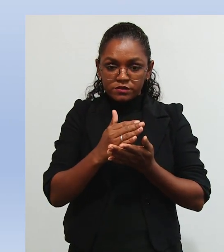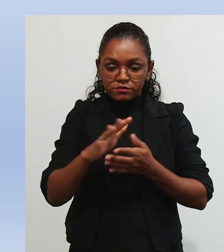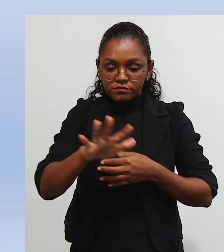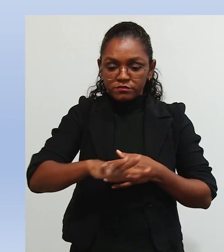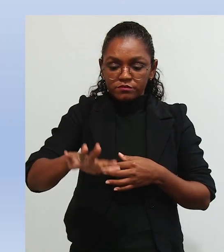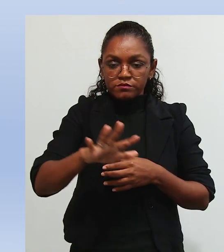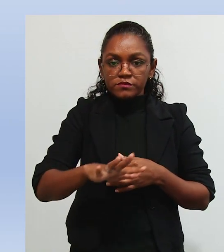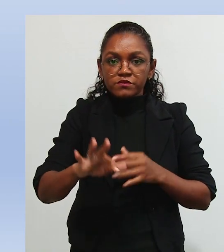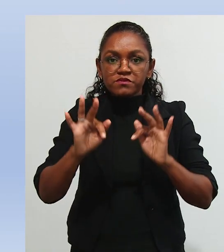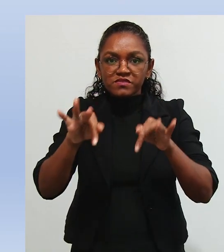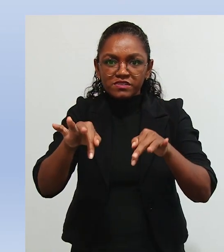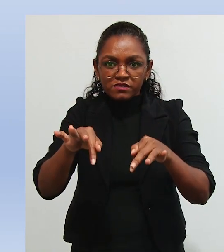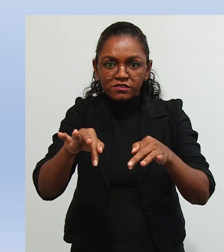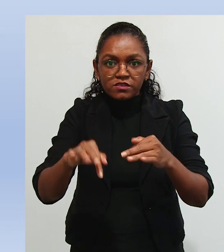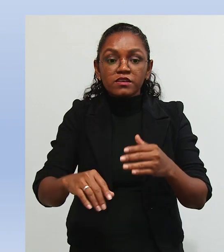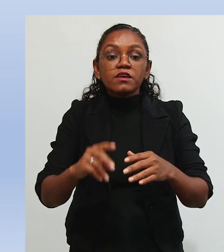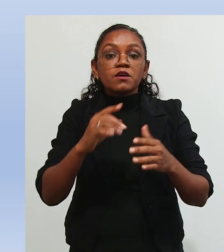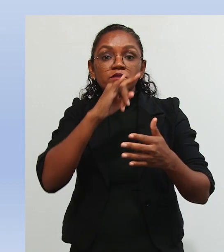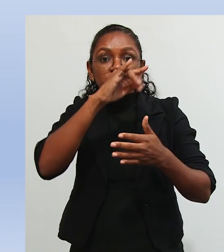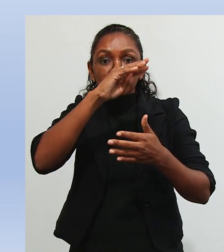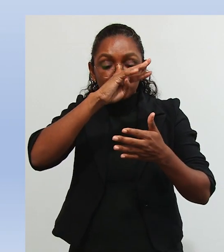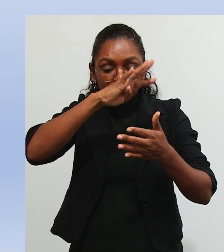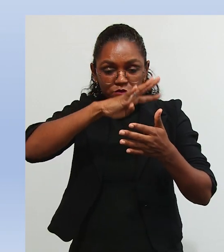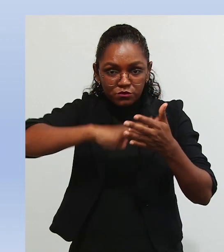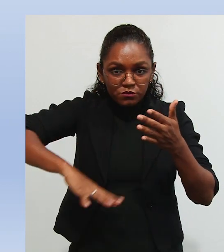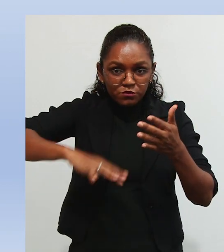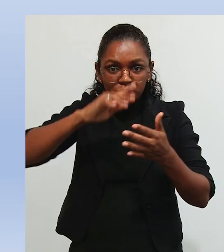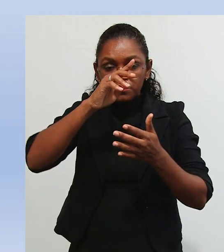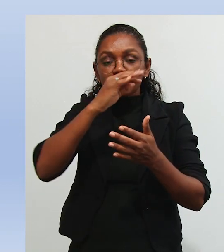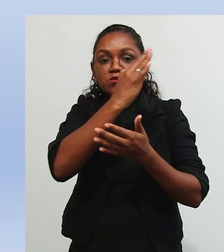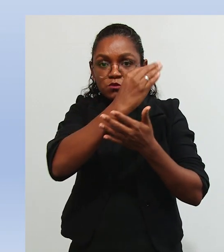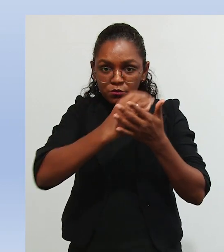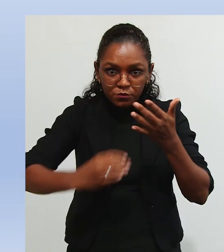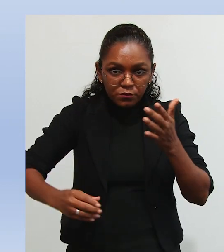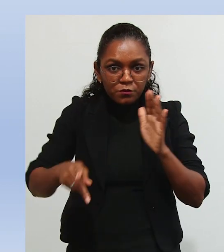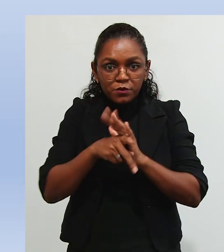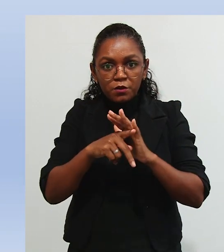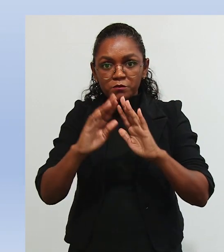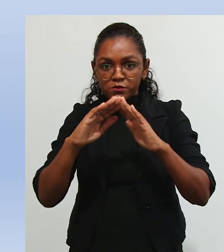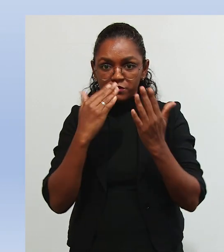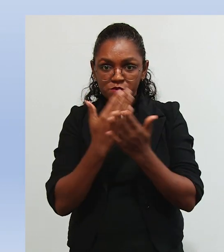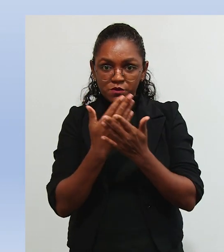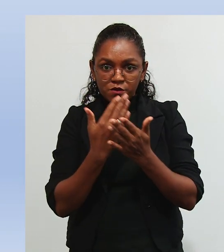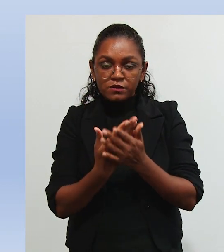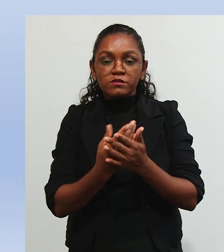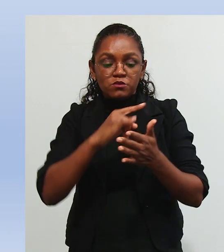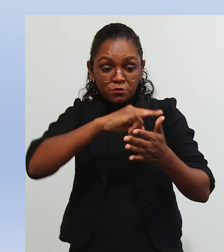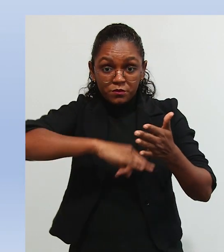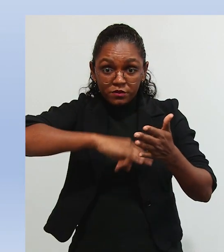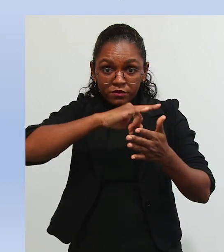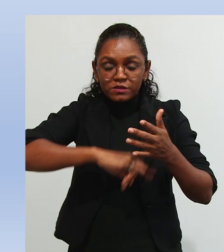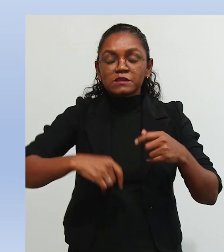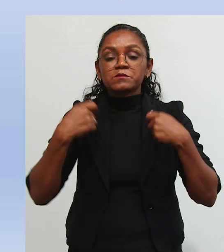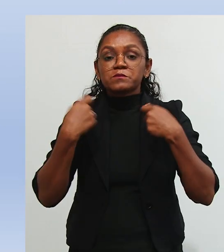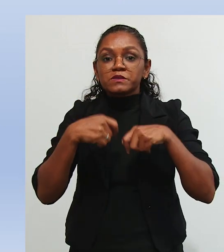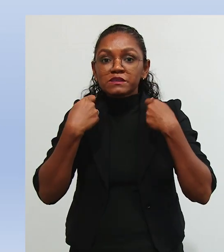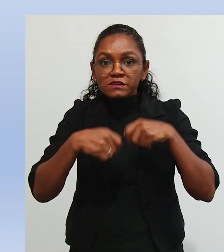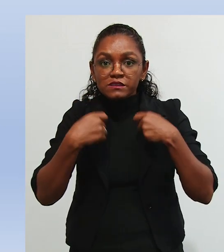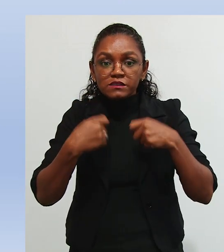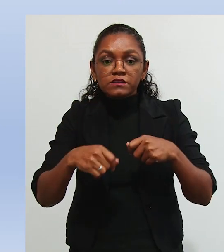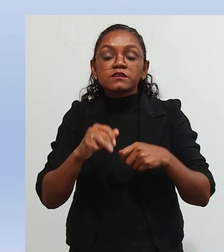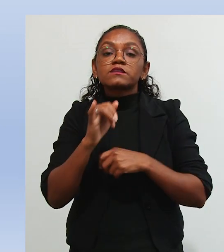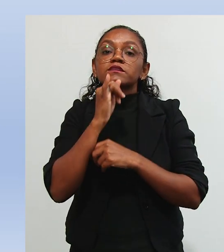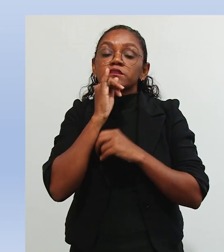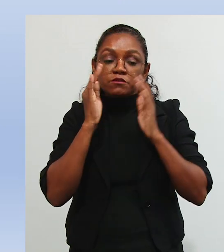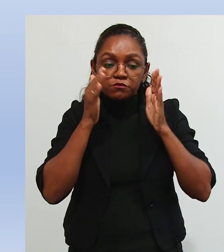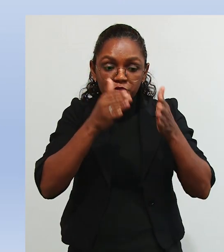que o currículo da escola deve ser concebido para responder problemas cotidianos da vida